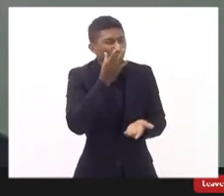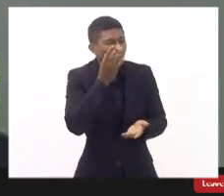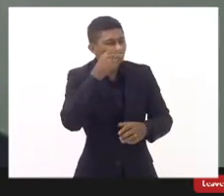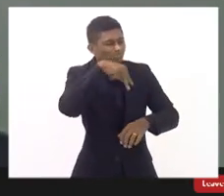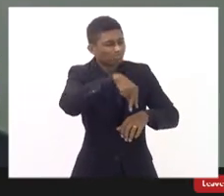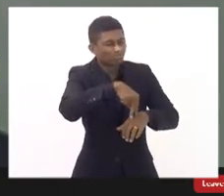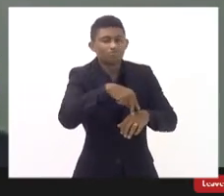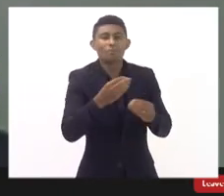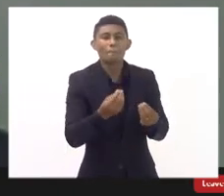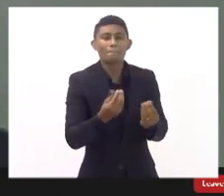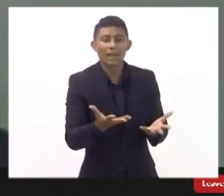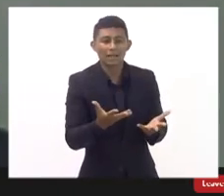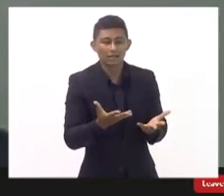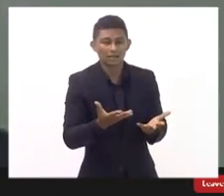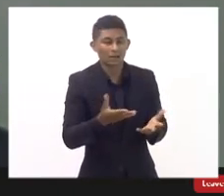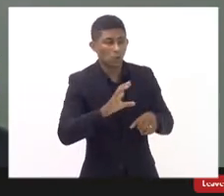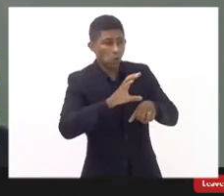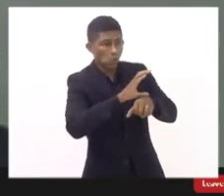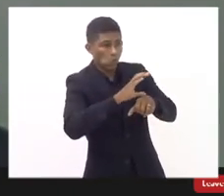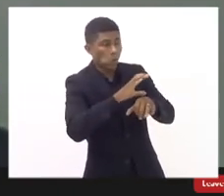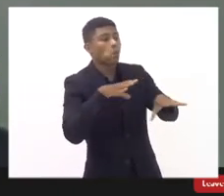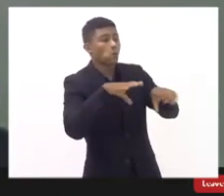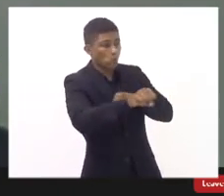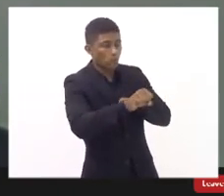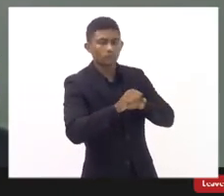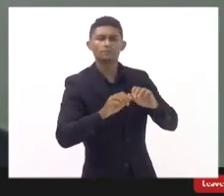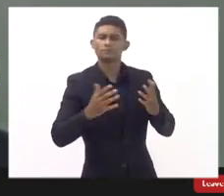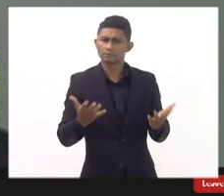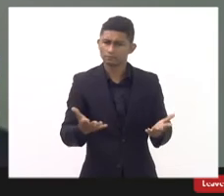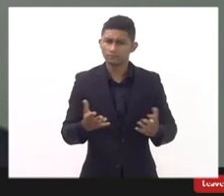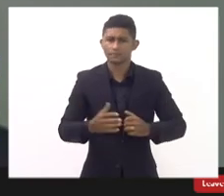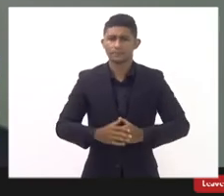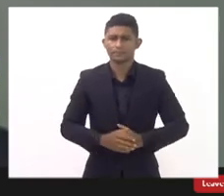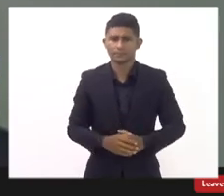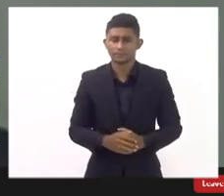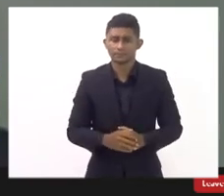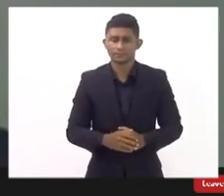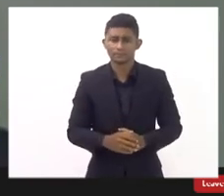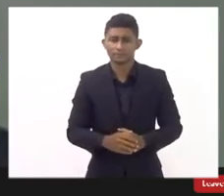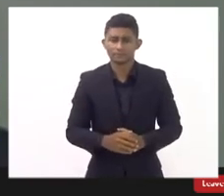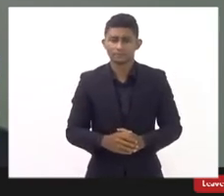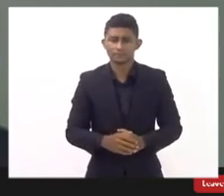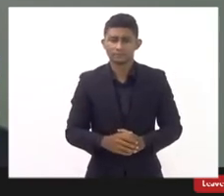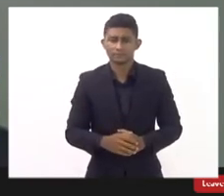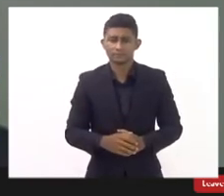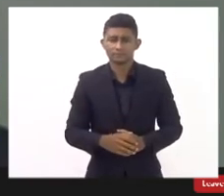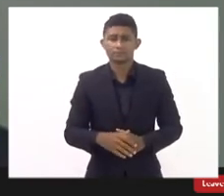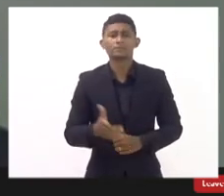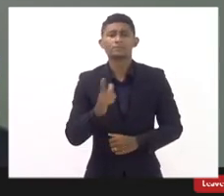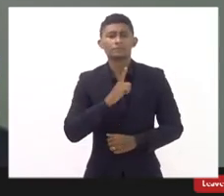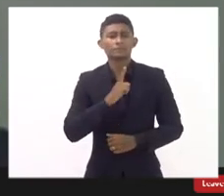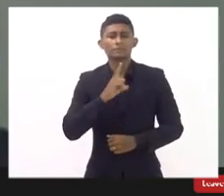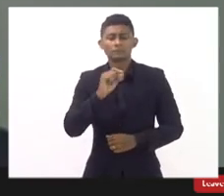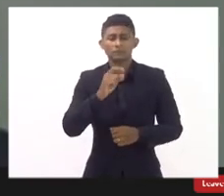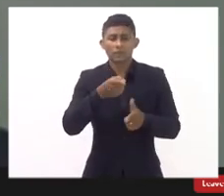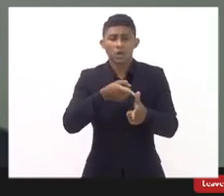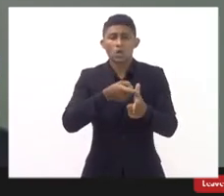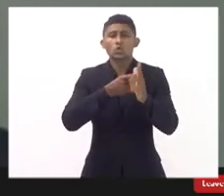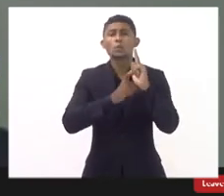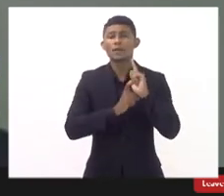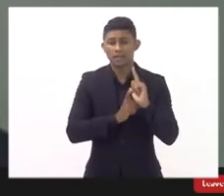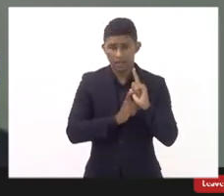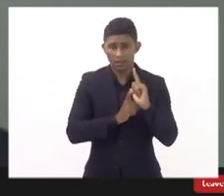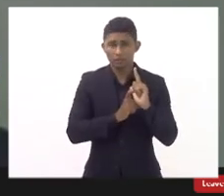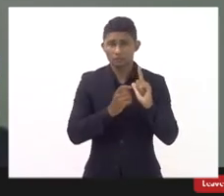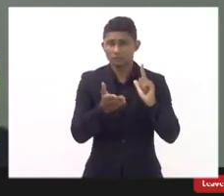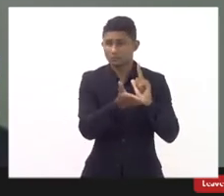cursos. Bom, nessa situação, nós tivemos aí a suspensão do